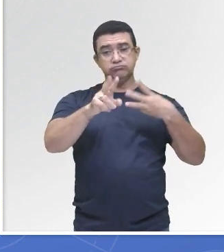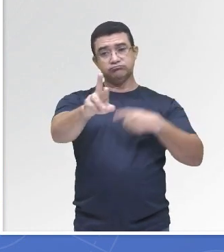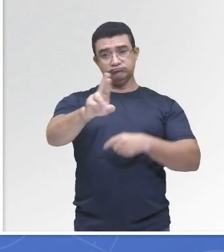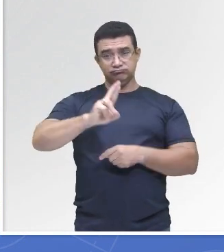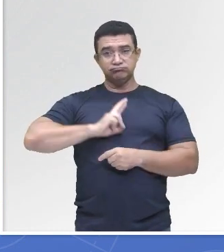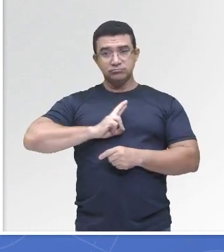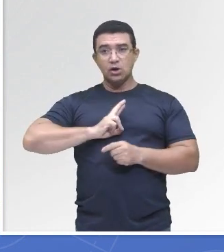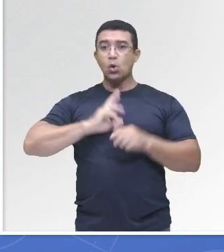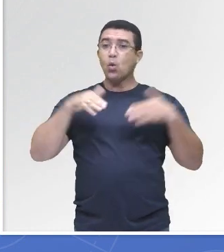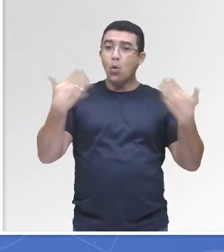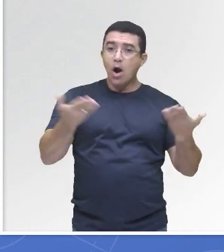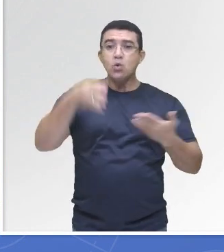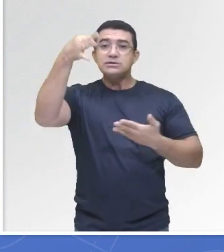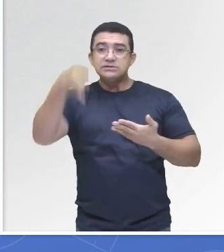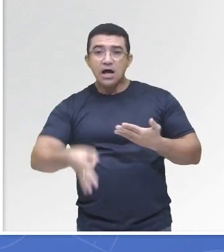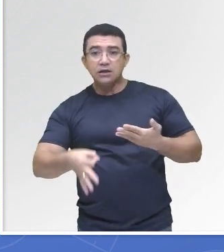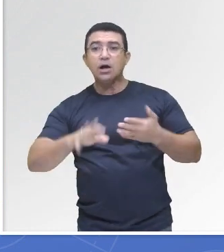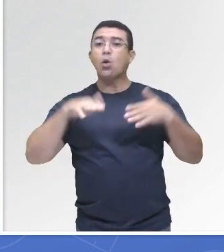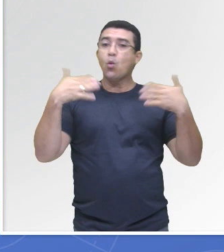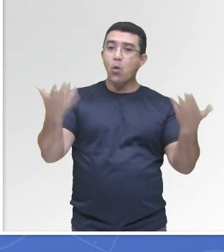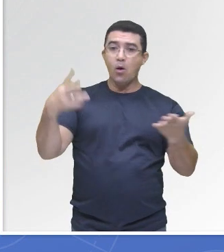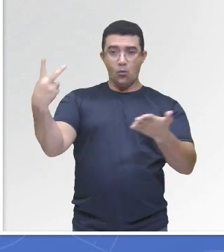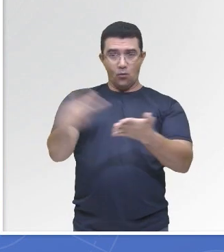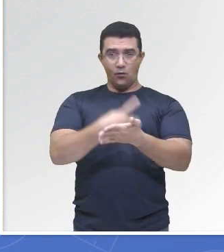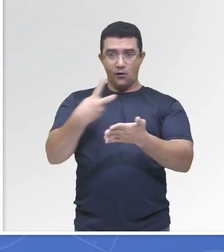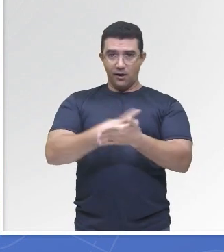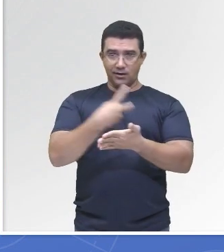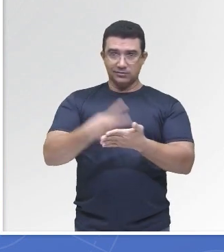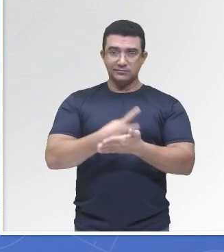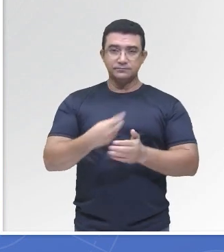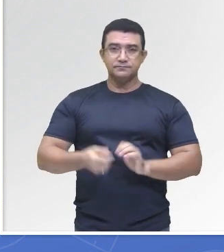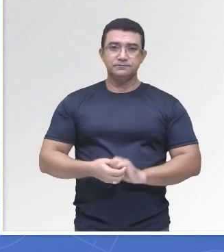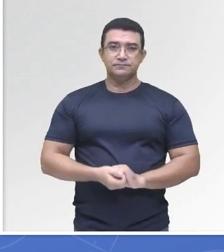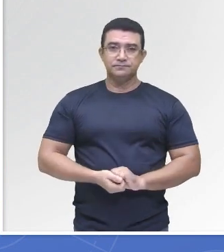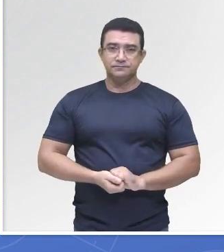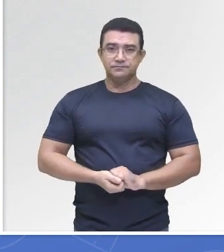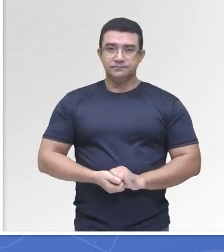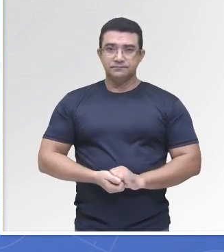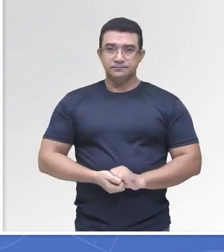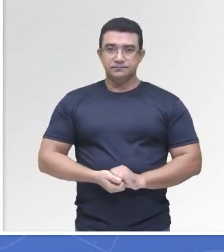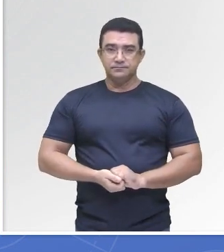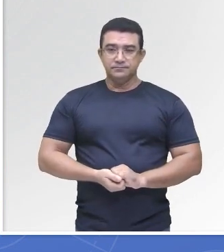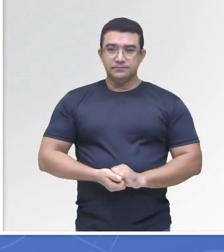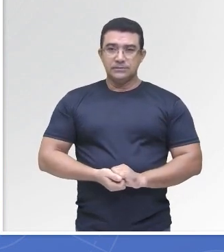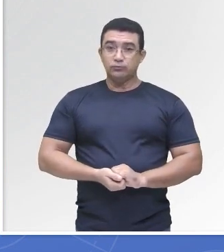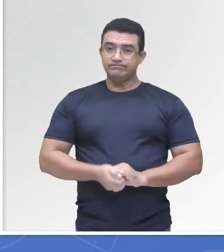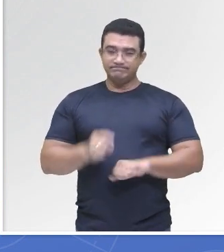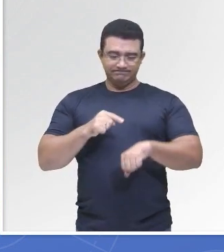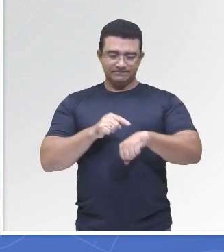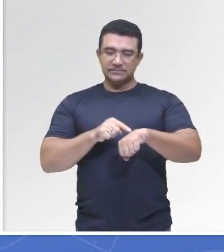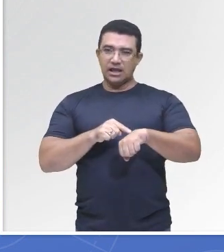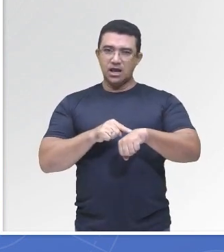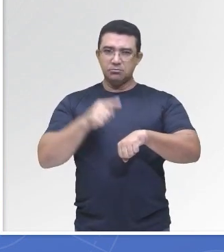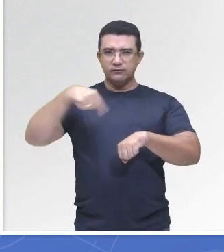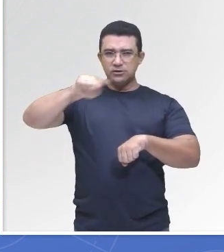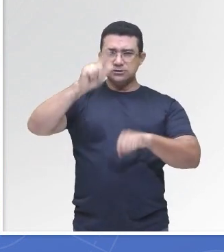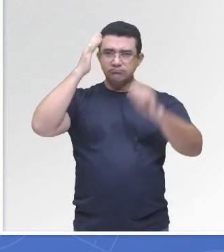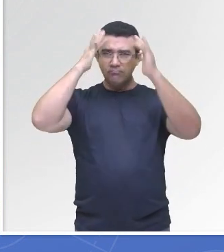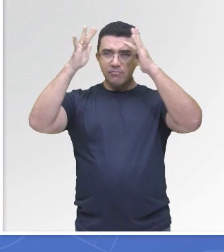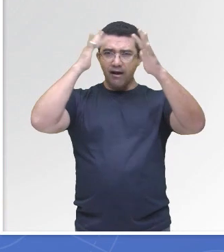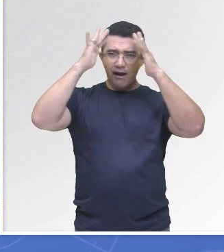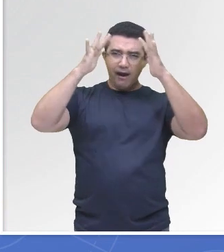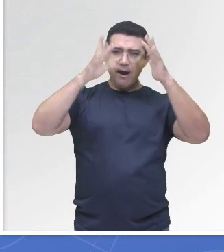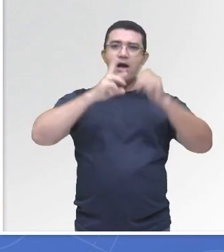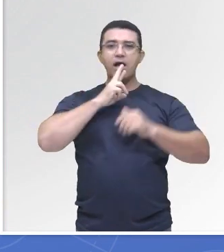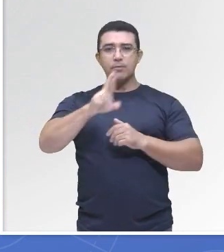quais delas estão corretas e quais delas estão erradas, tá? Vocês vão ficar aí com tempo para responder essa atividade. Daqui a pouquinho a gente